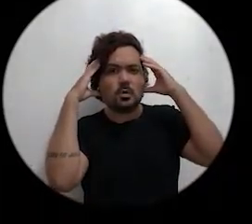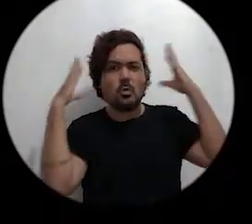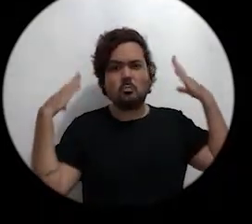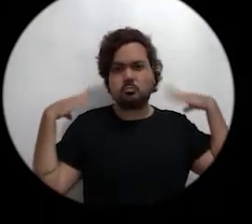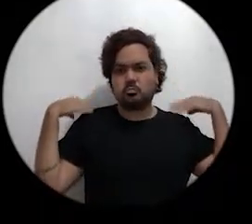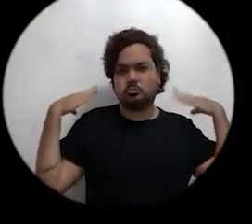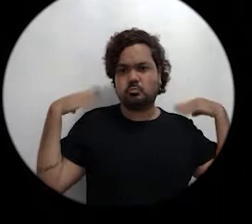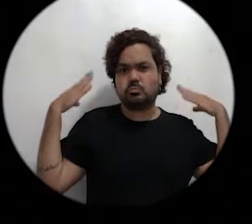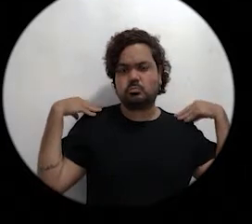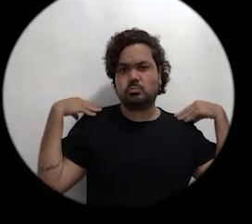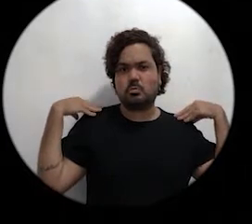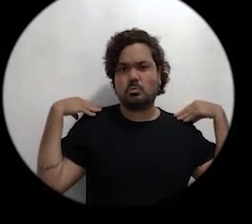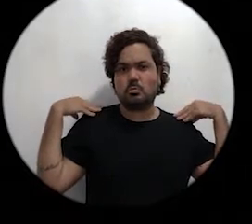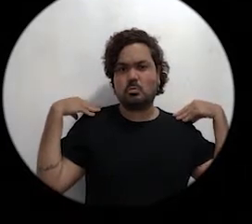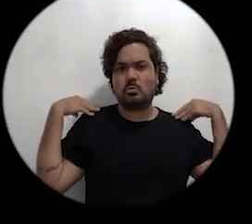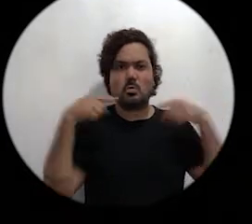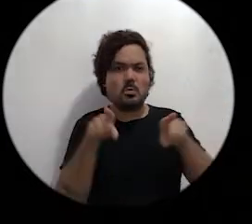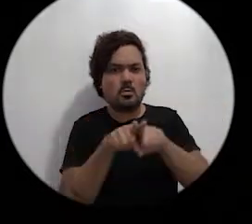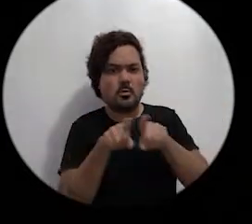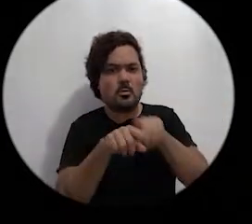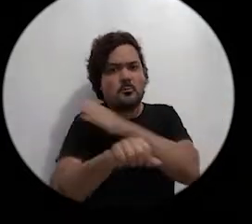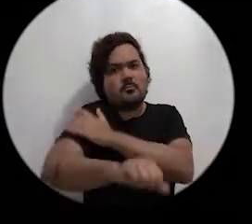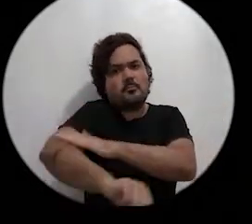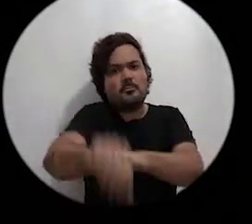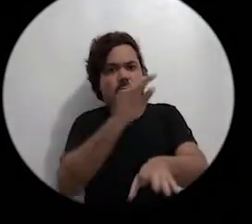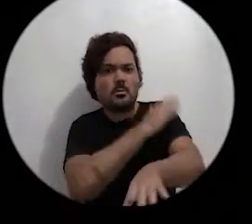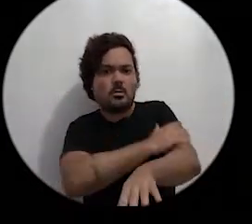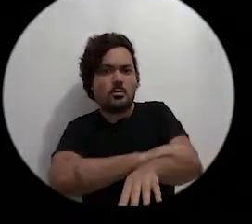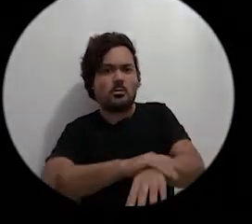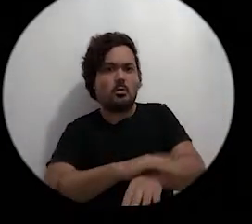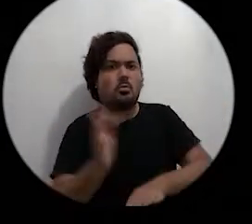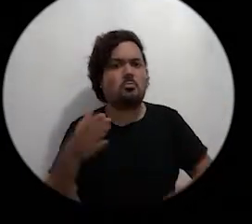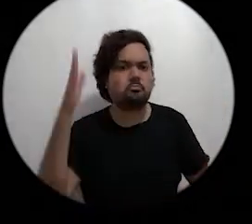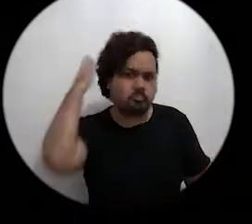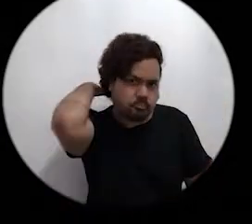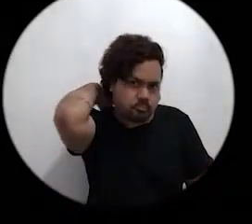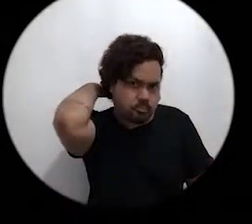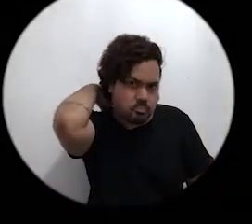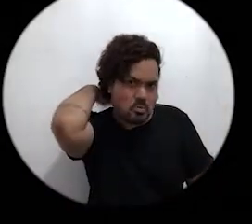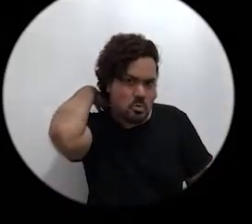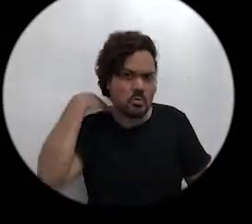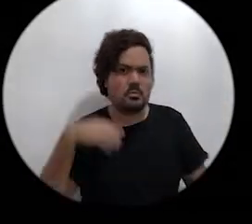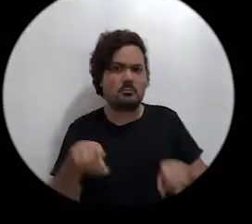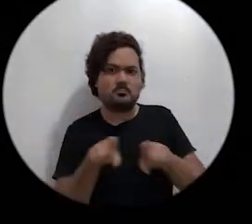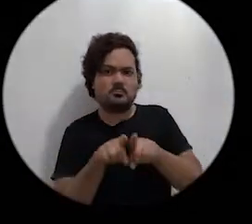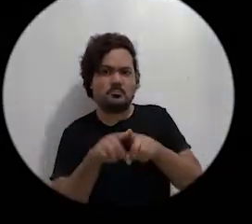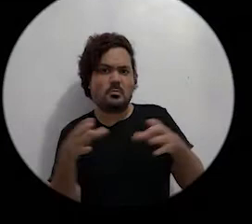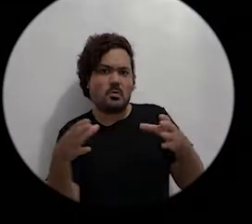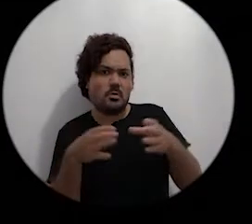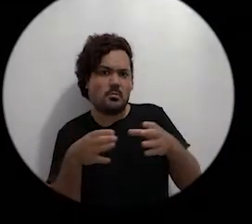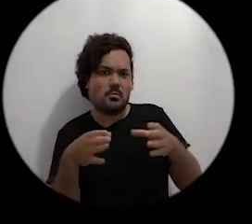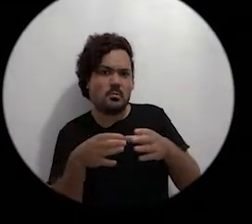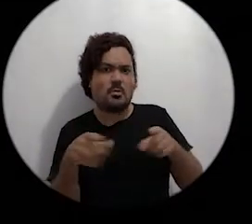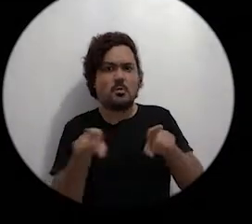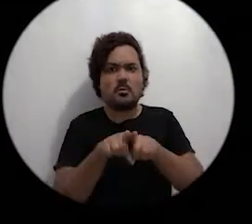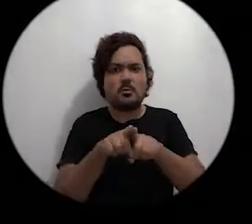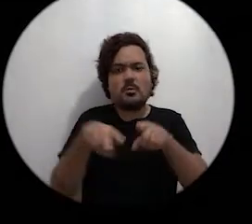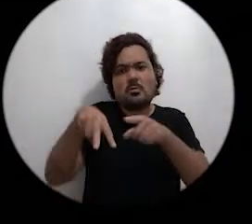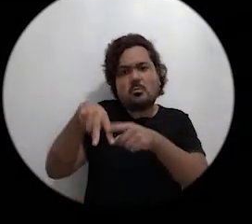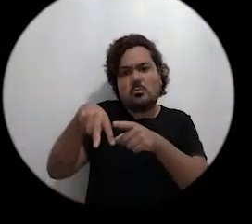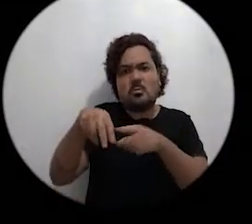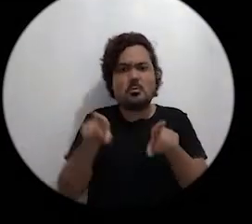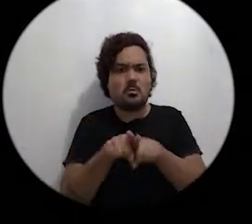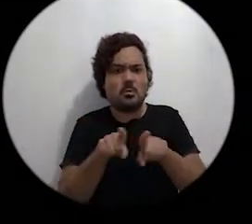os ombros, os braços, a coluna, a cintura, o joelho,